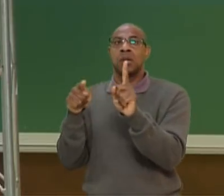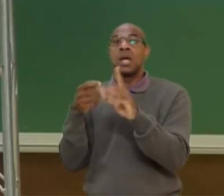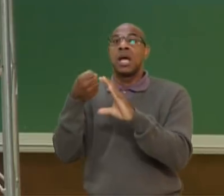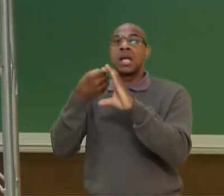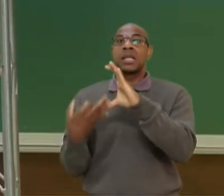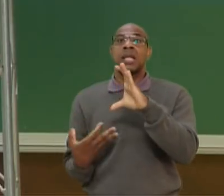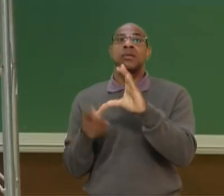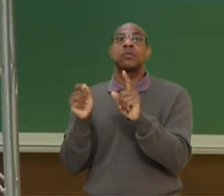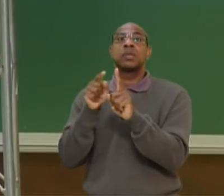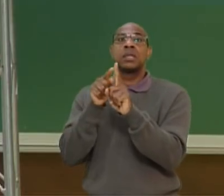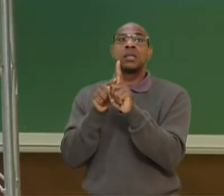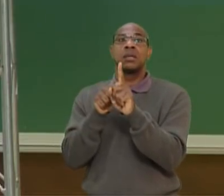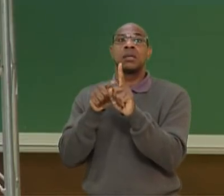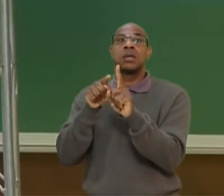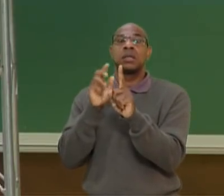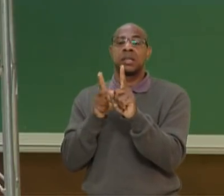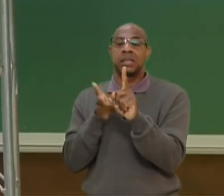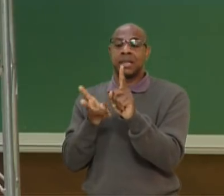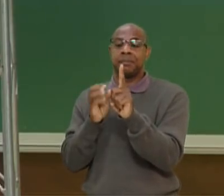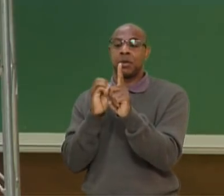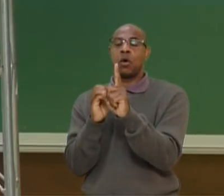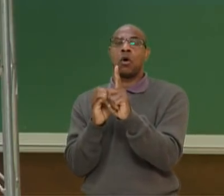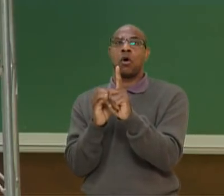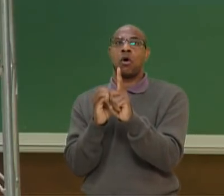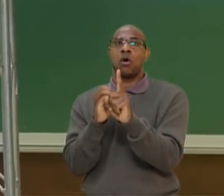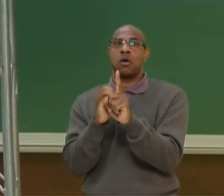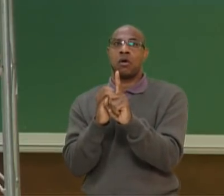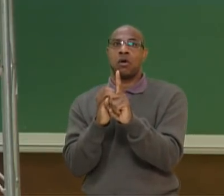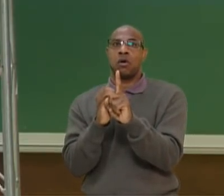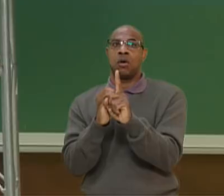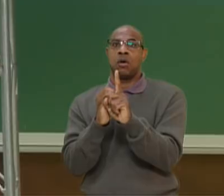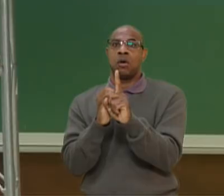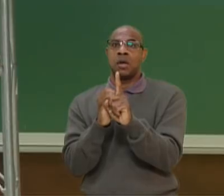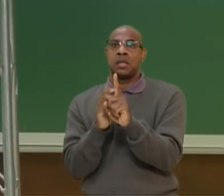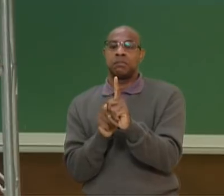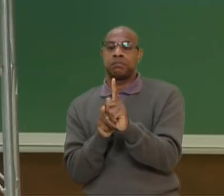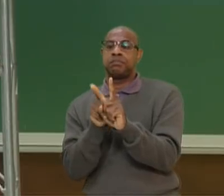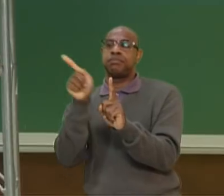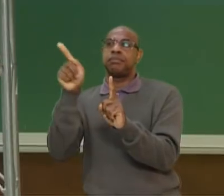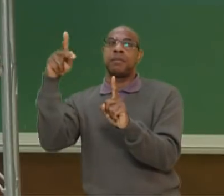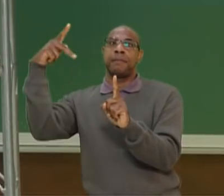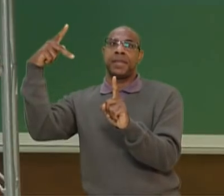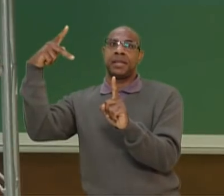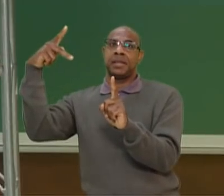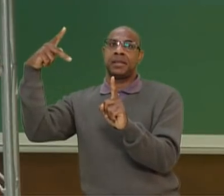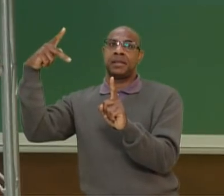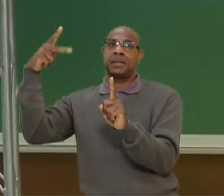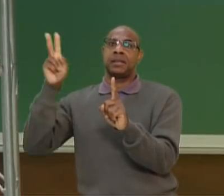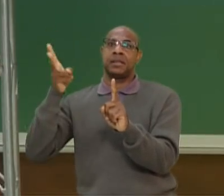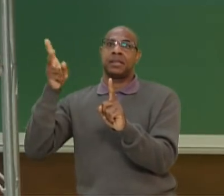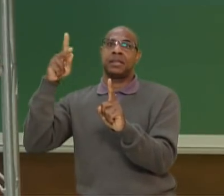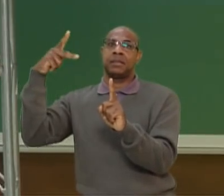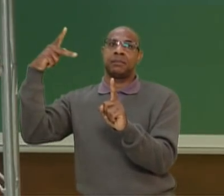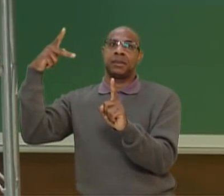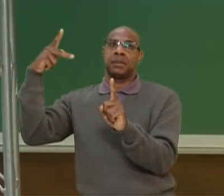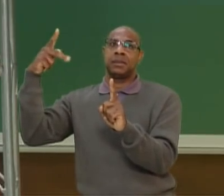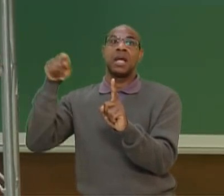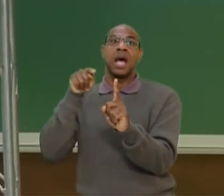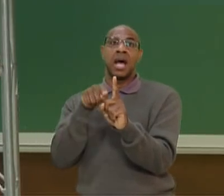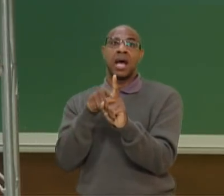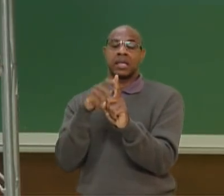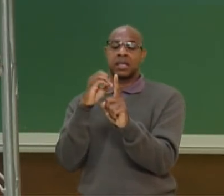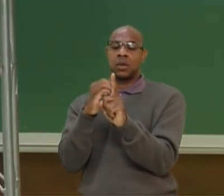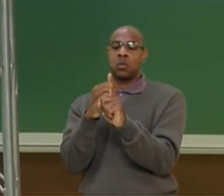caracterizado por uma origem O e uma extremidade P. A origem O, neste caso aqui, ele está